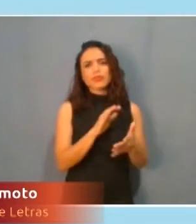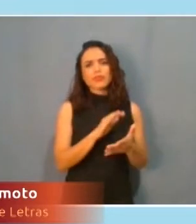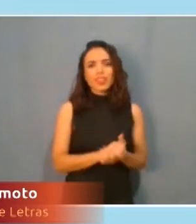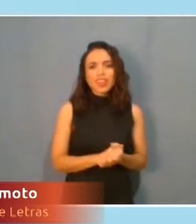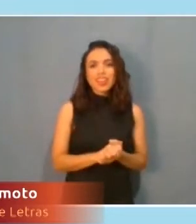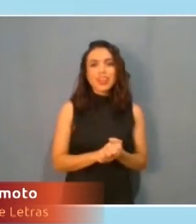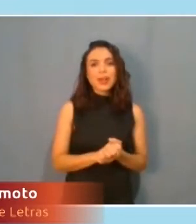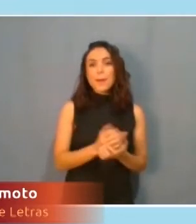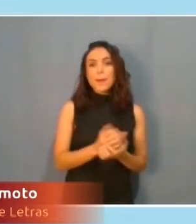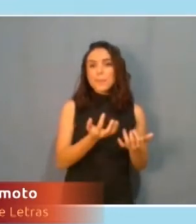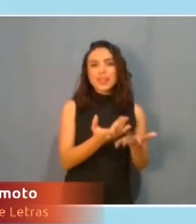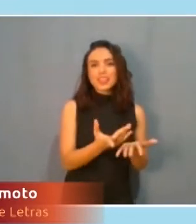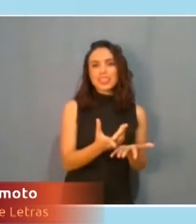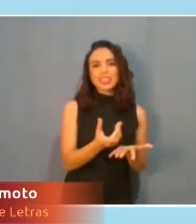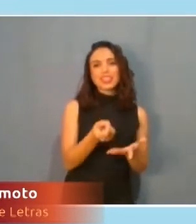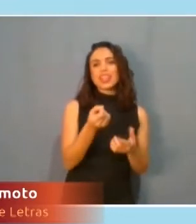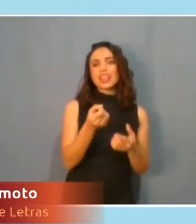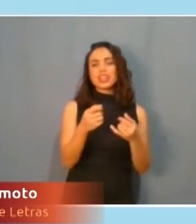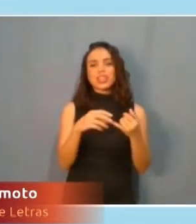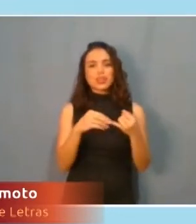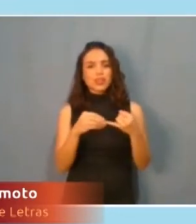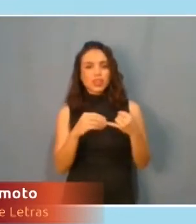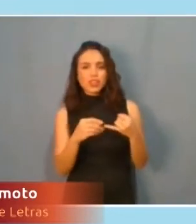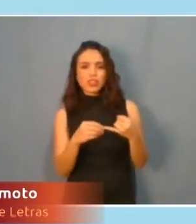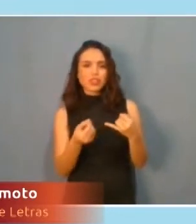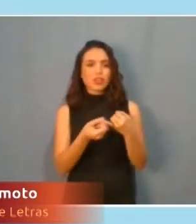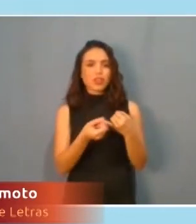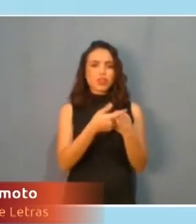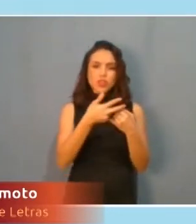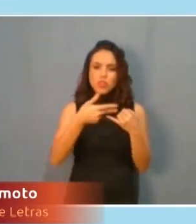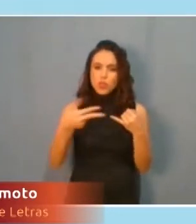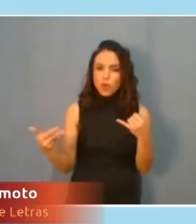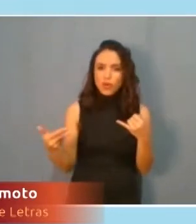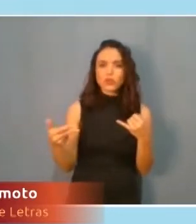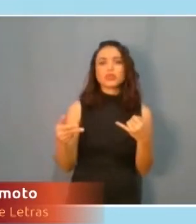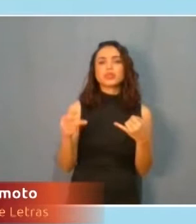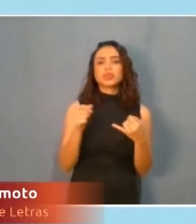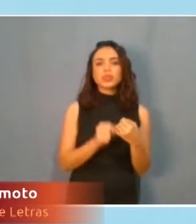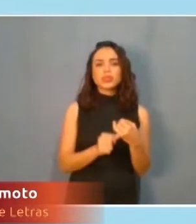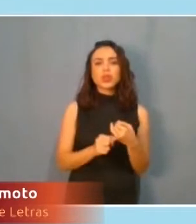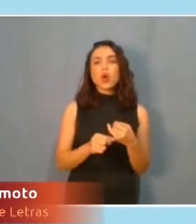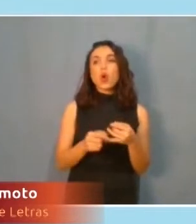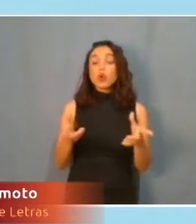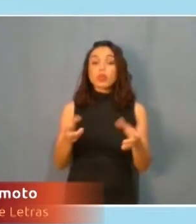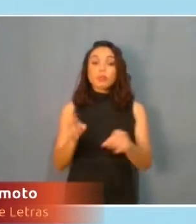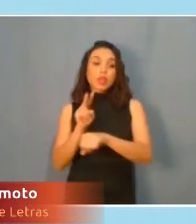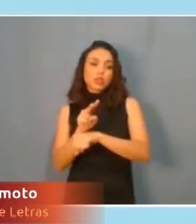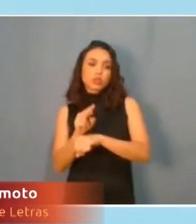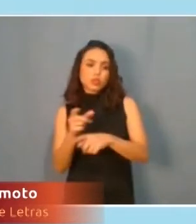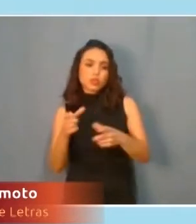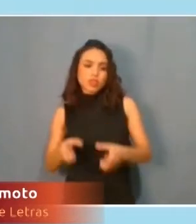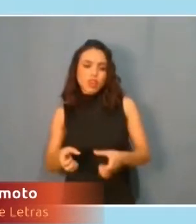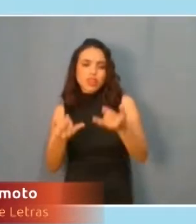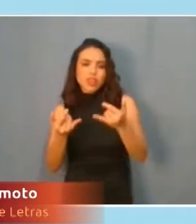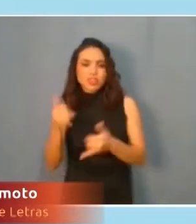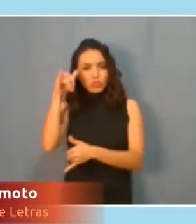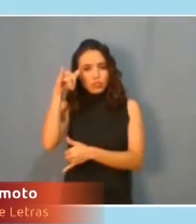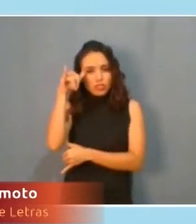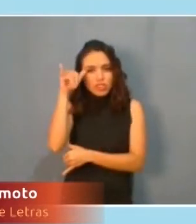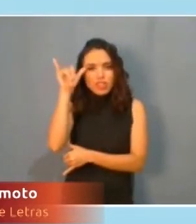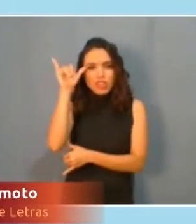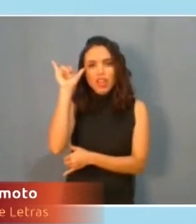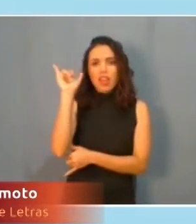plantar milho, ou gado, né? Cuidar de gado, a pecuária, né? O quanto de espaço firme, mas o quanto de água, que é um recurso,